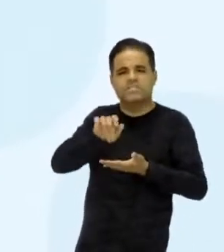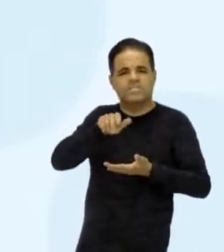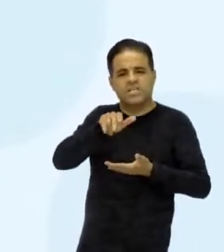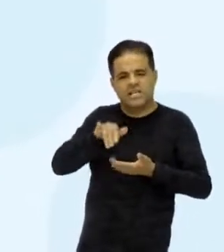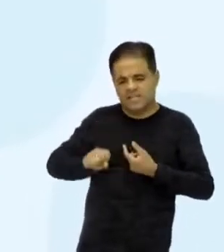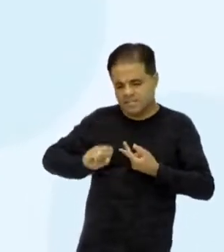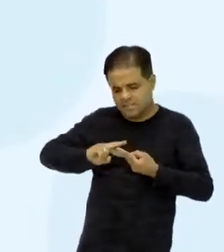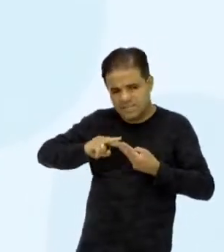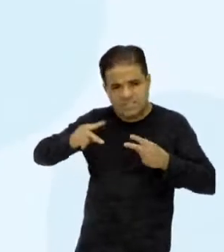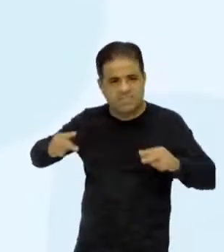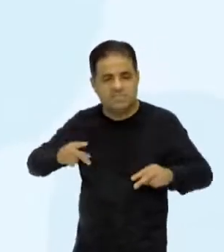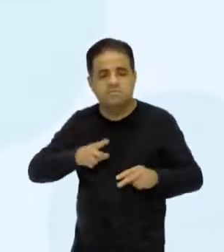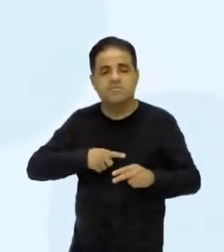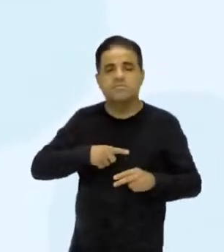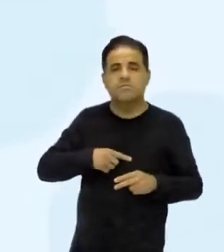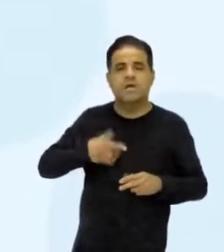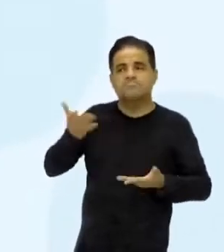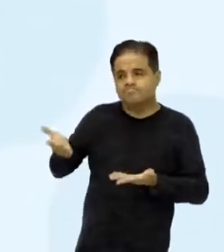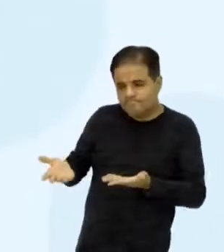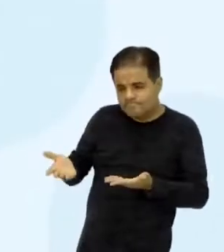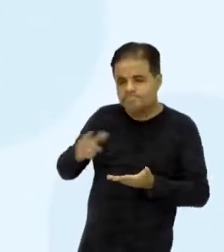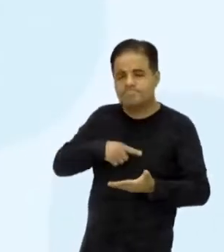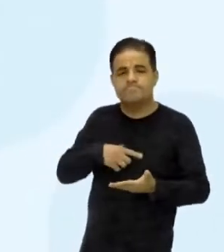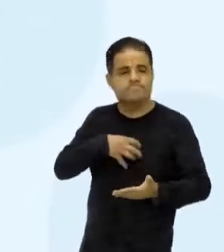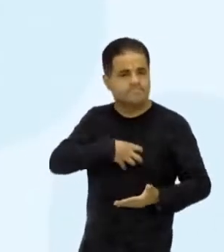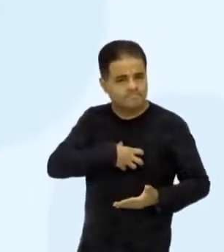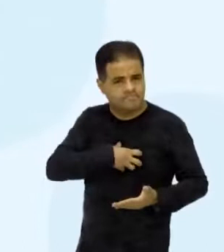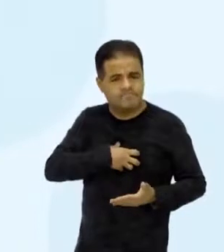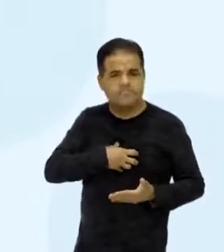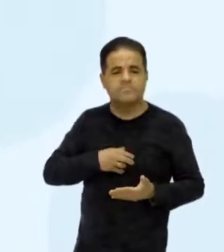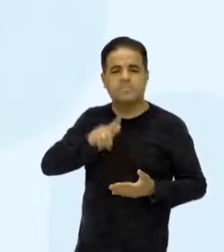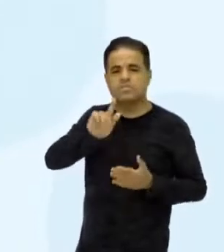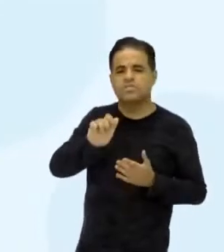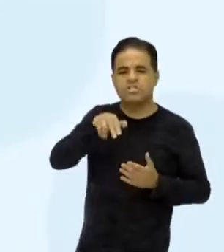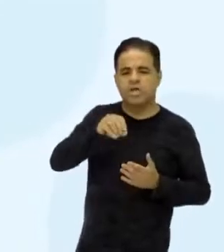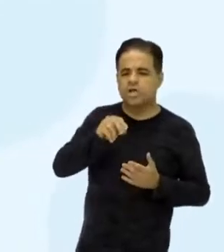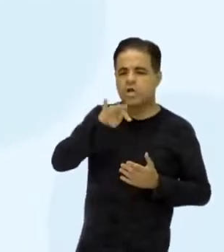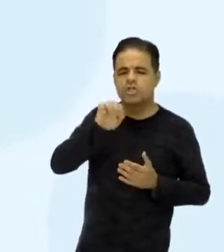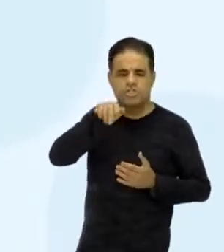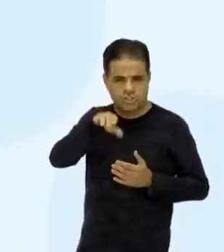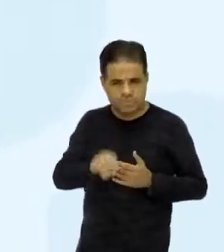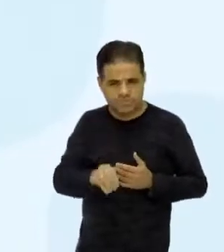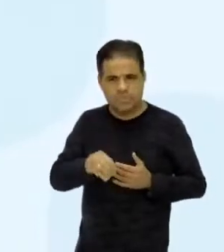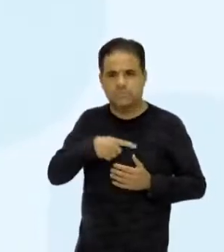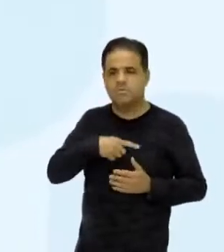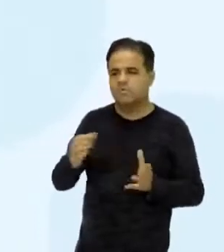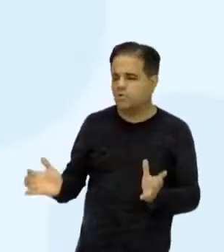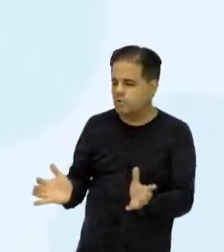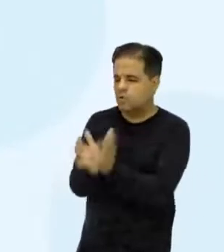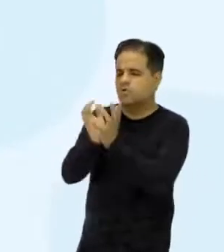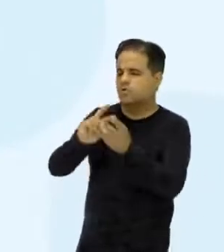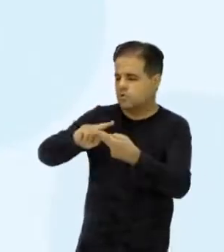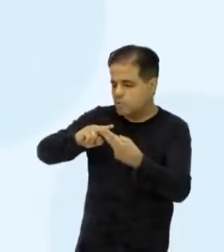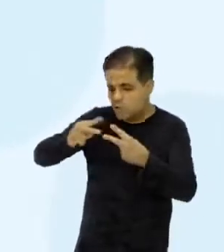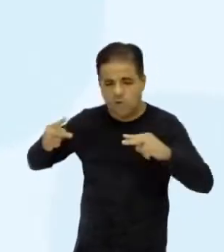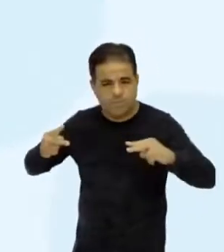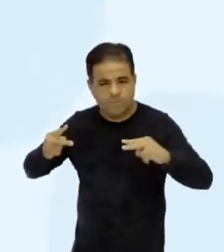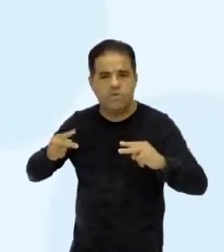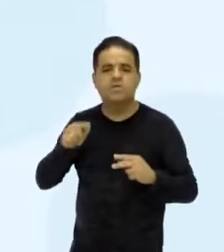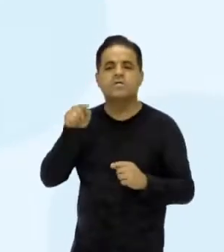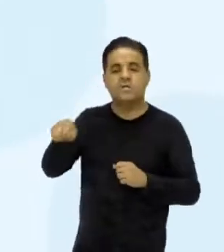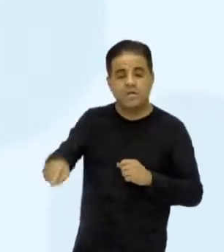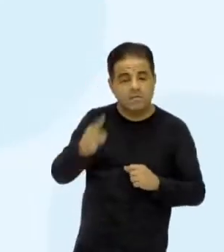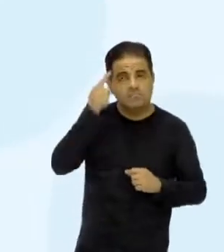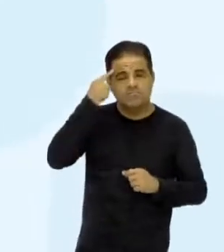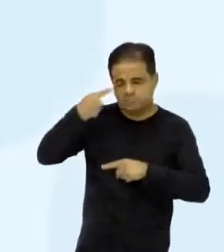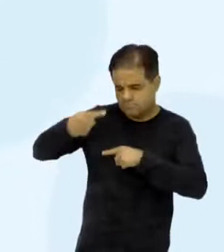ou seja, né, eu tenho um organismo que tem um determinado genótipo, né, tem um determinado grupo aí de genes e que ele